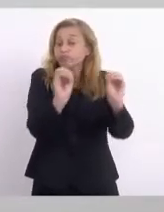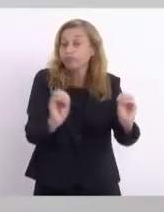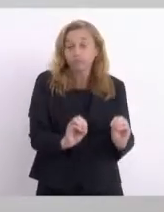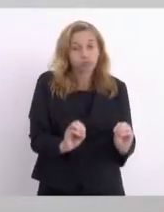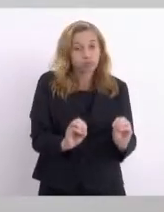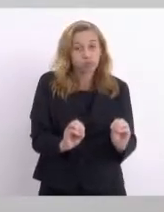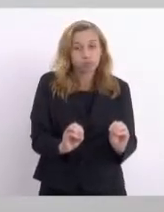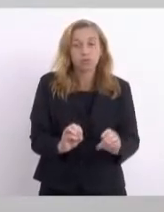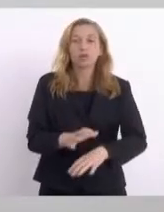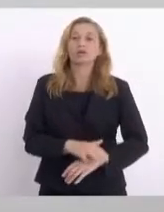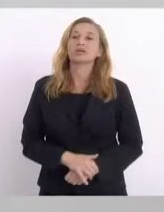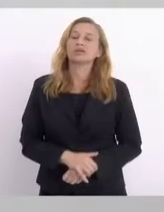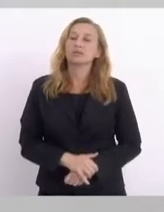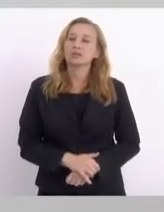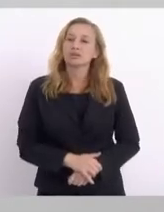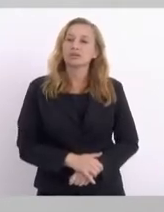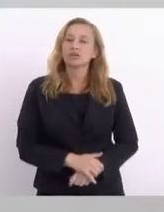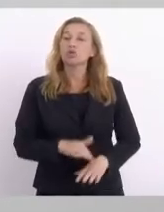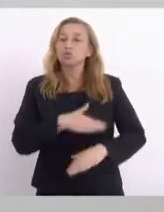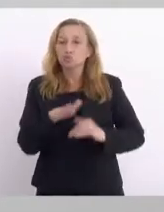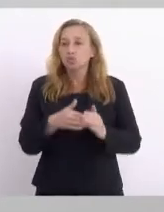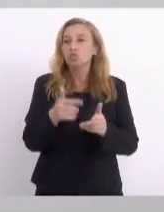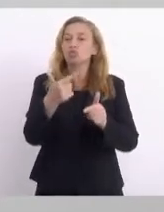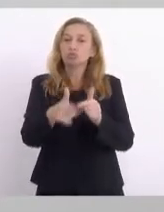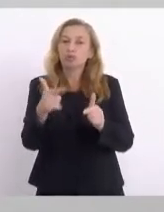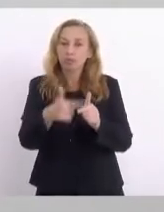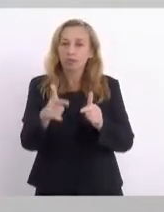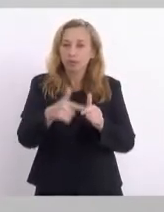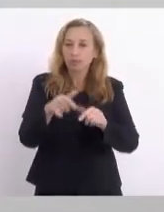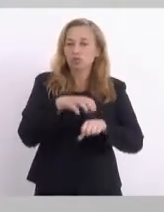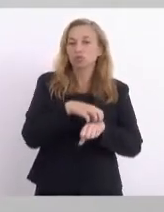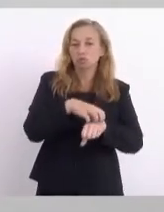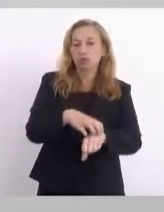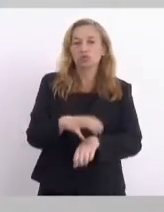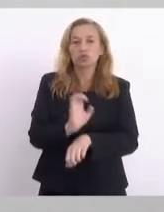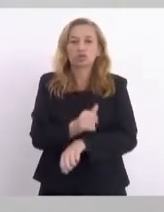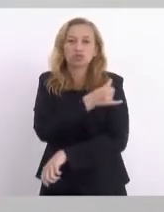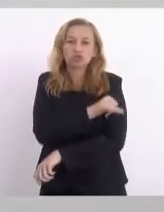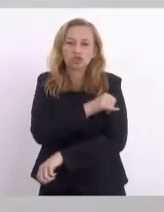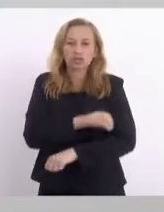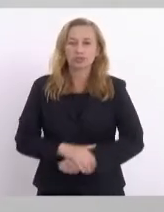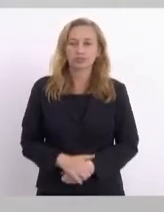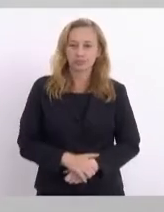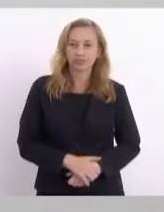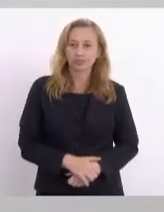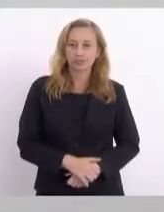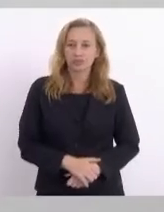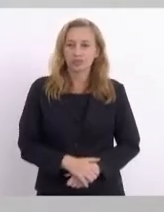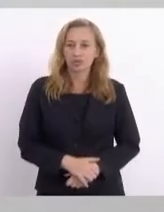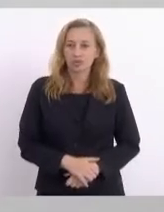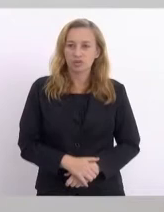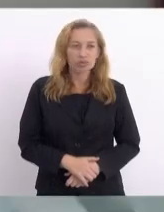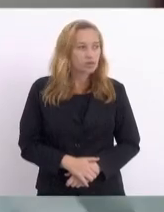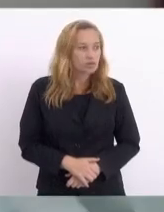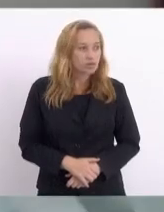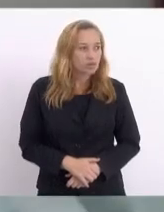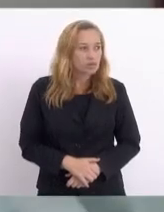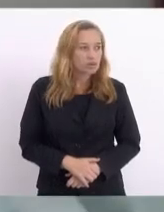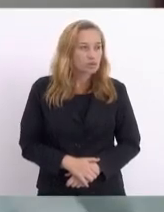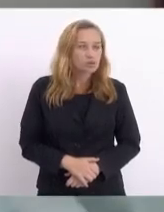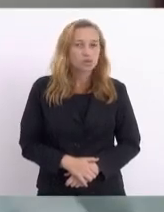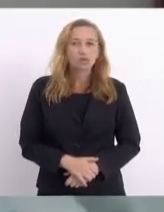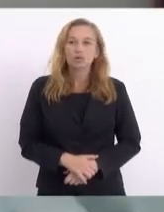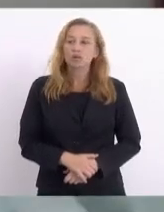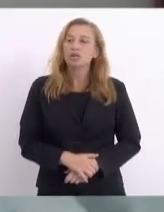forma efetiva todo o problema dos transportes no estado do Rio de Janeiro. Quer dizer, a forma que é